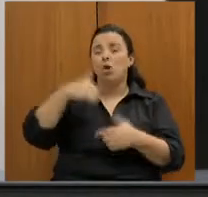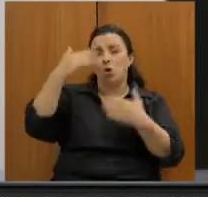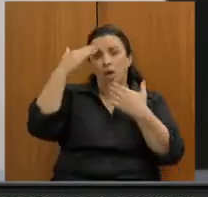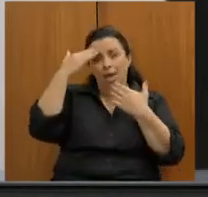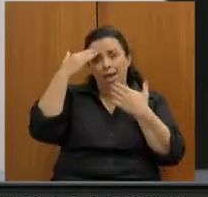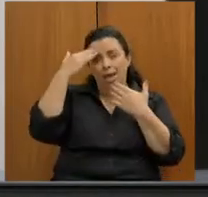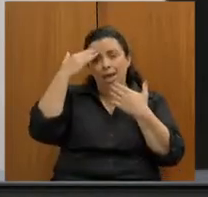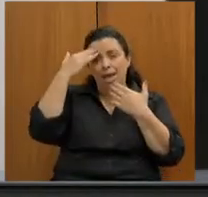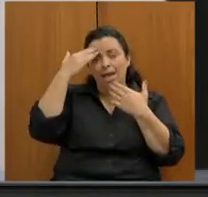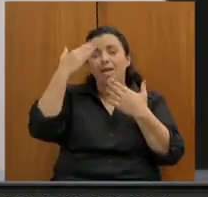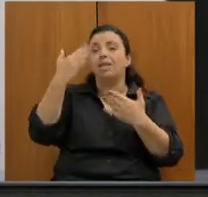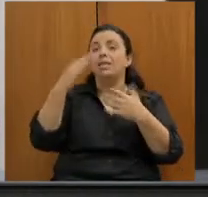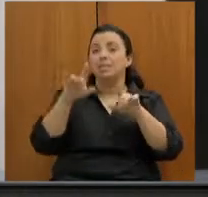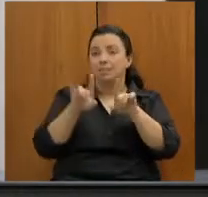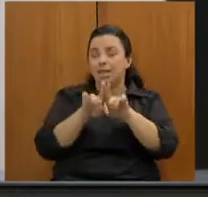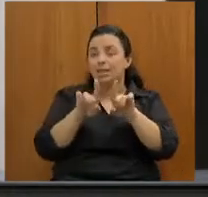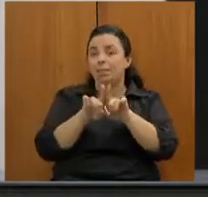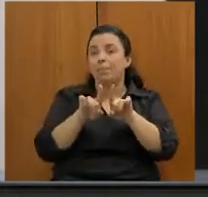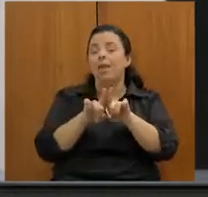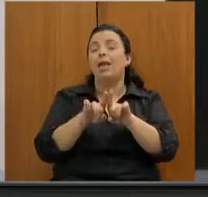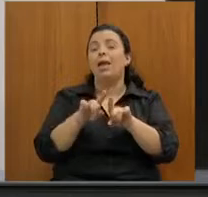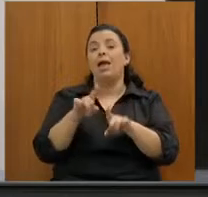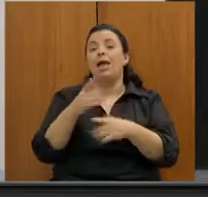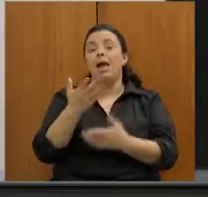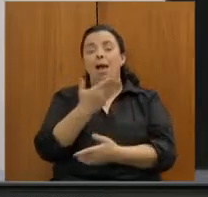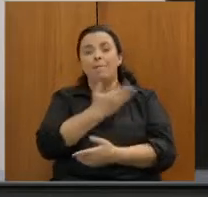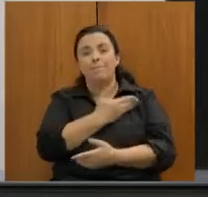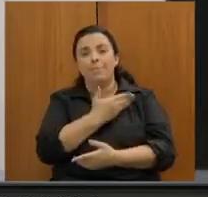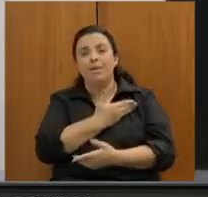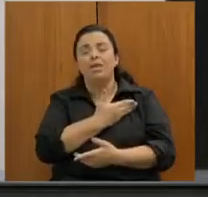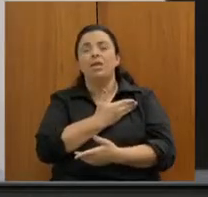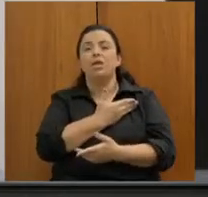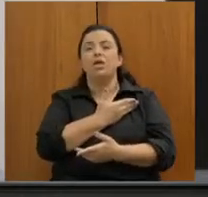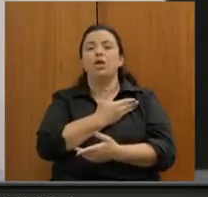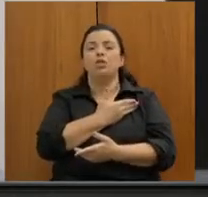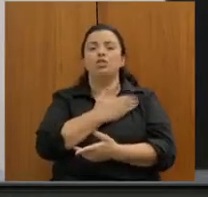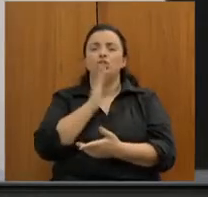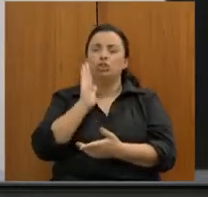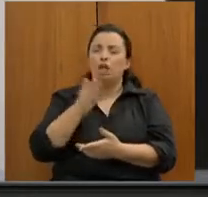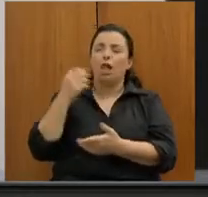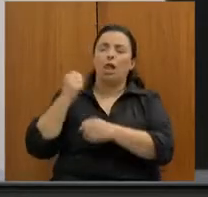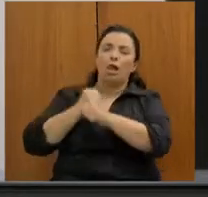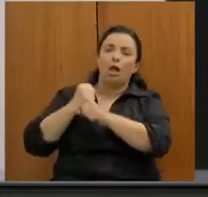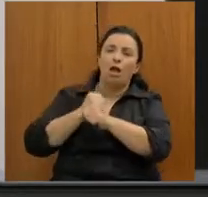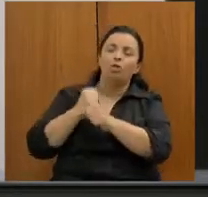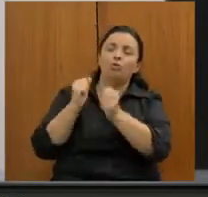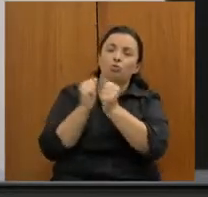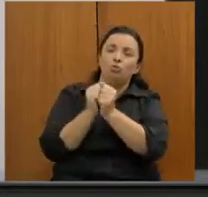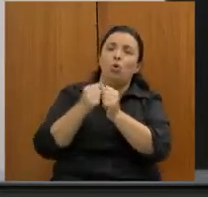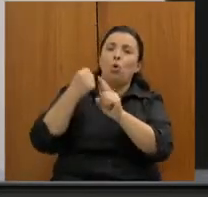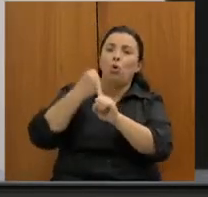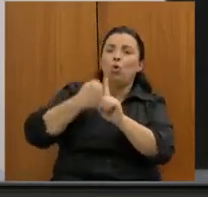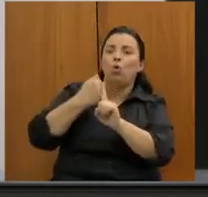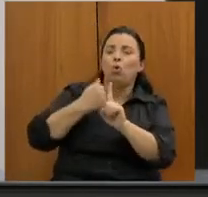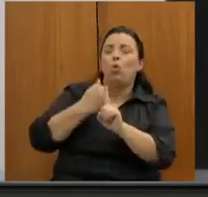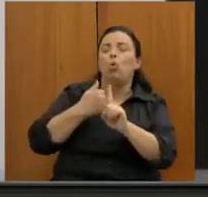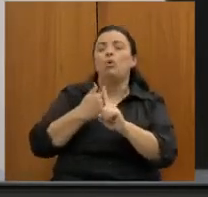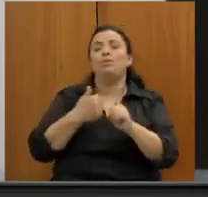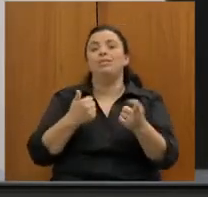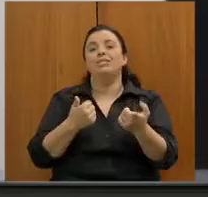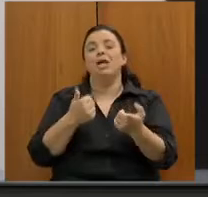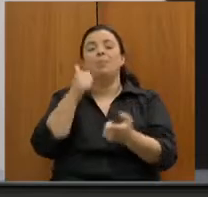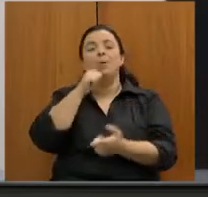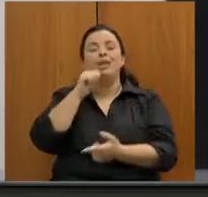a nossa amiga companheira de muitas lutas a Ângela Maria do